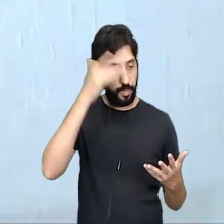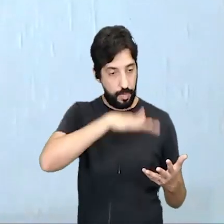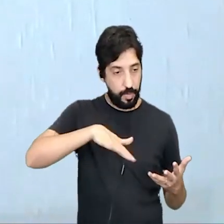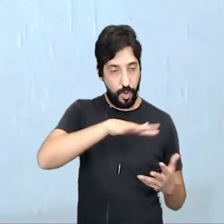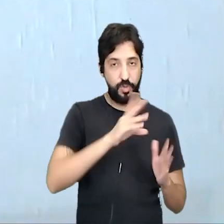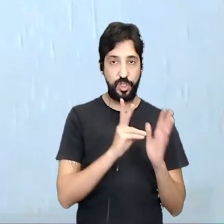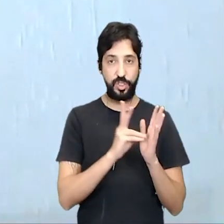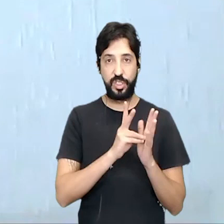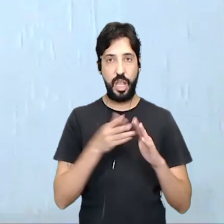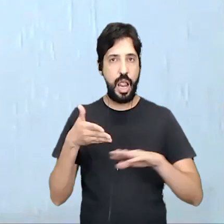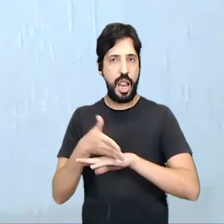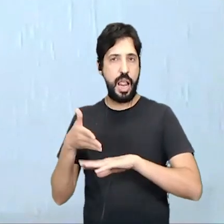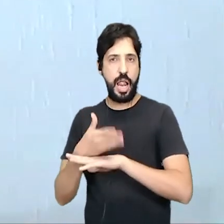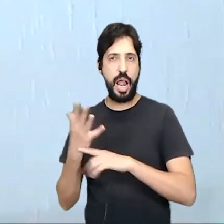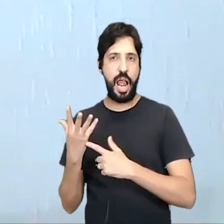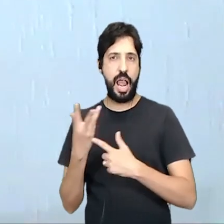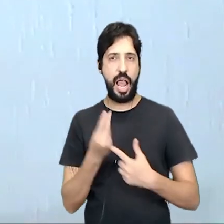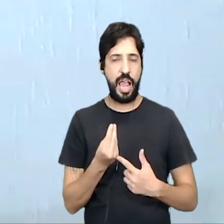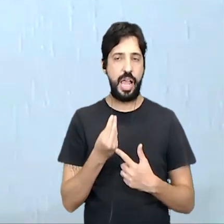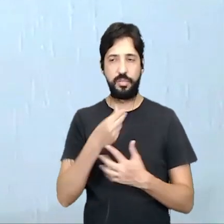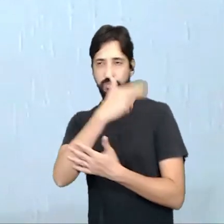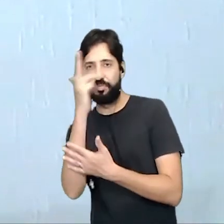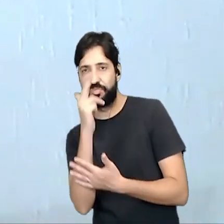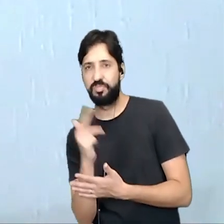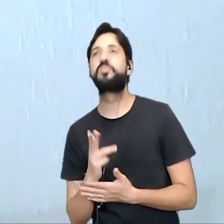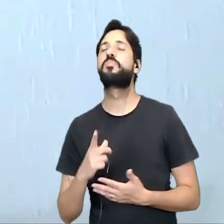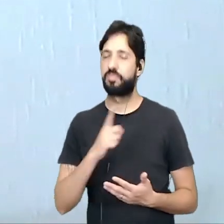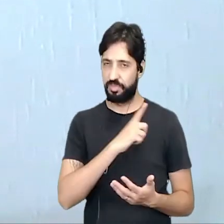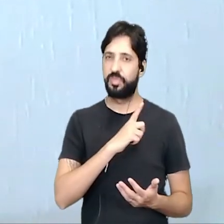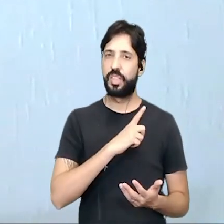que hoje pessoas indígenas estão intervindo